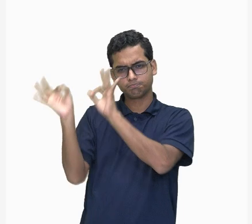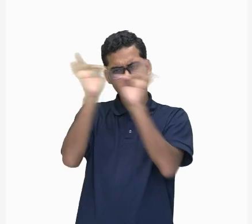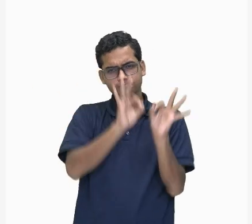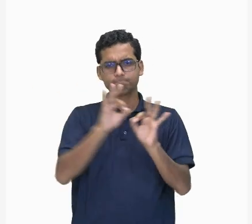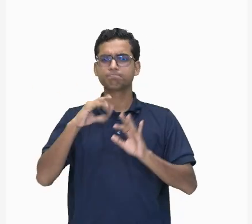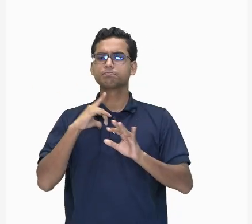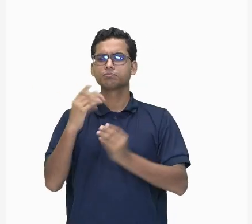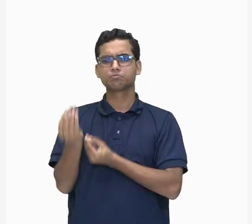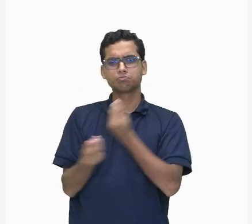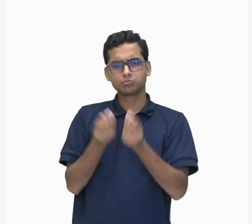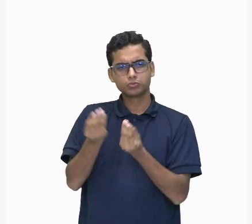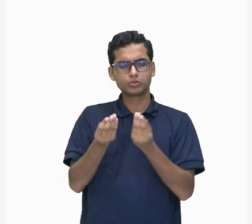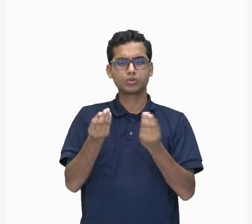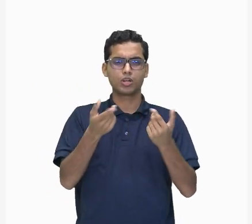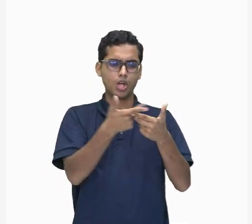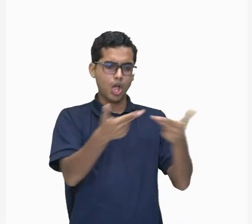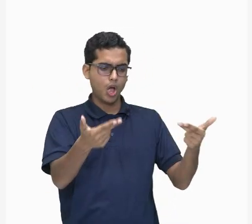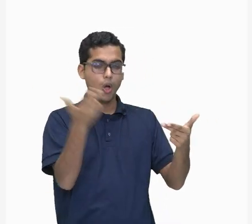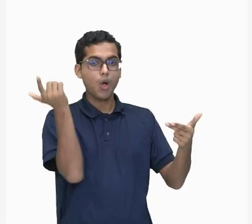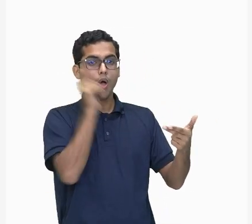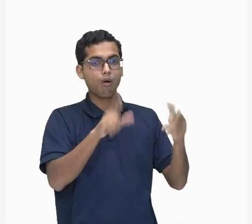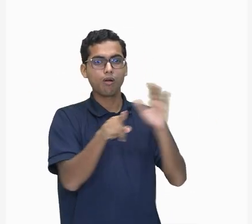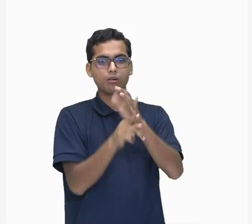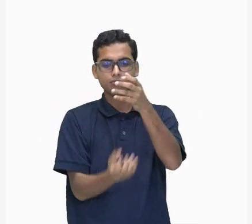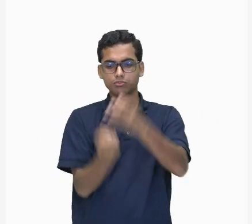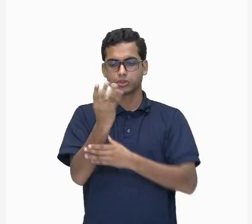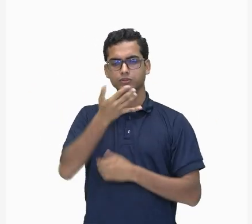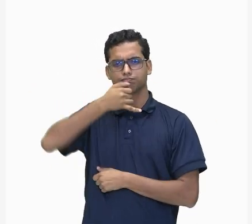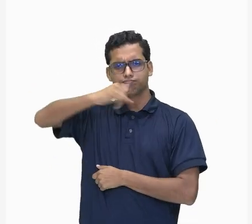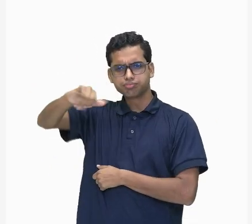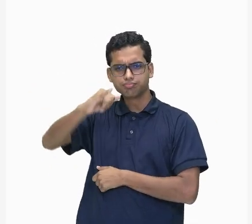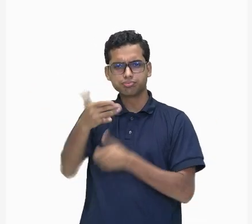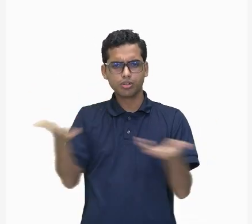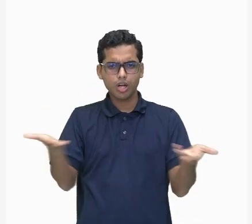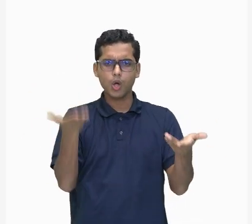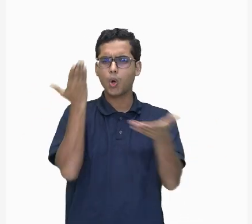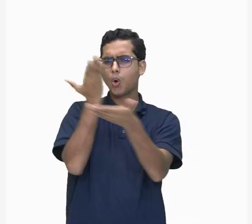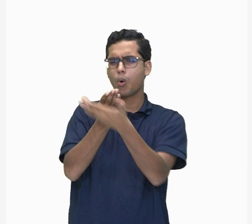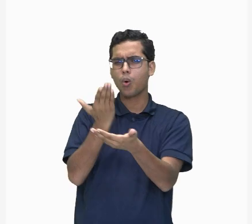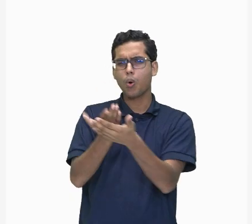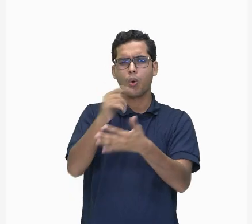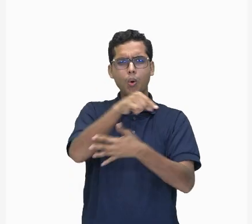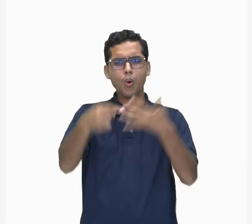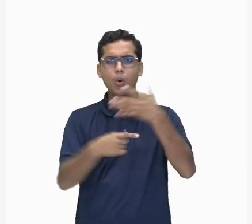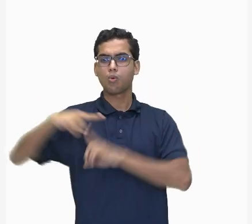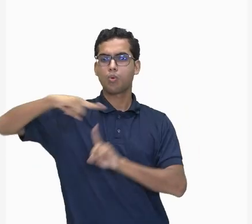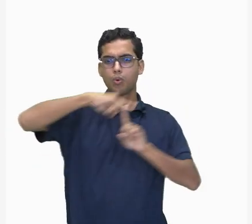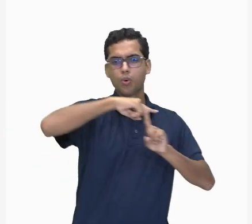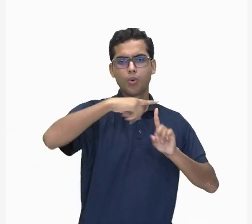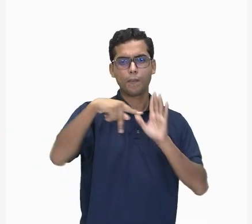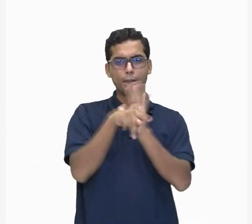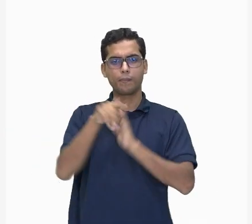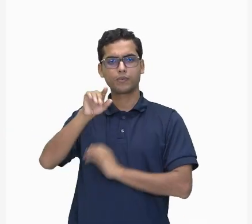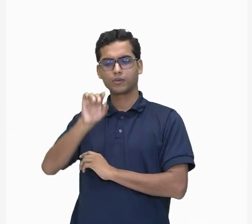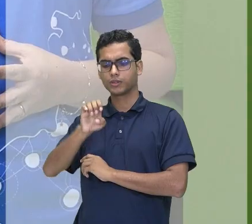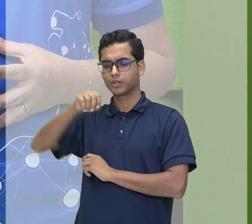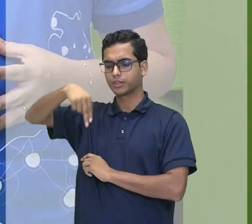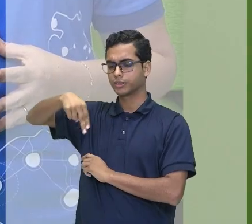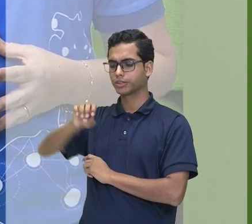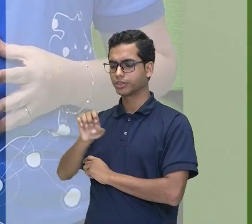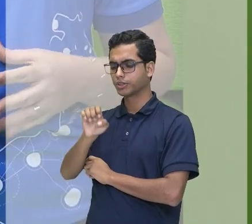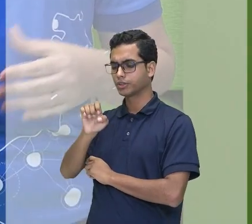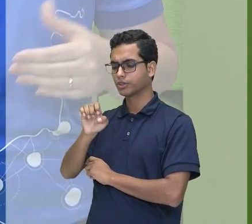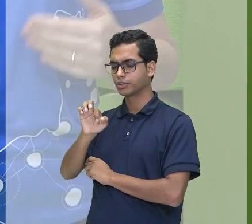pode obter energia, mas a gente vai ver quais são os tipos de energia que existem, tá? Então, a gente